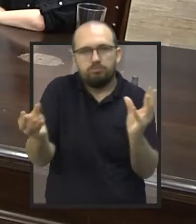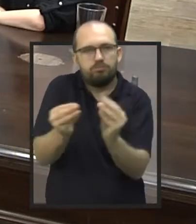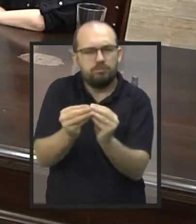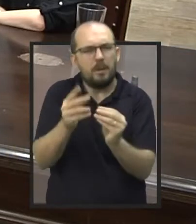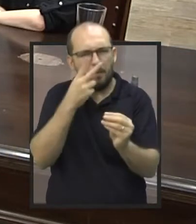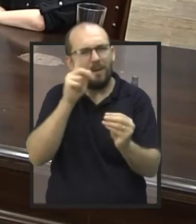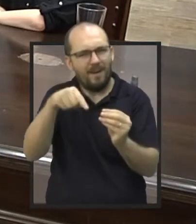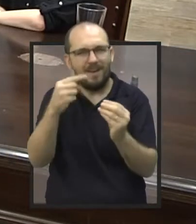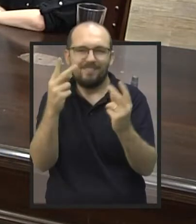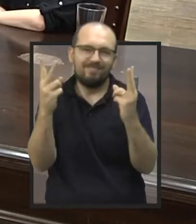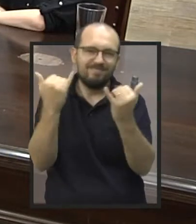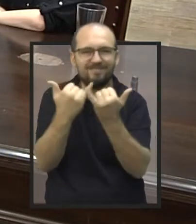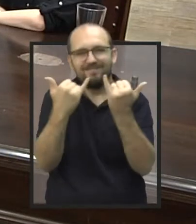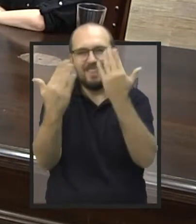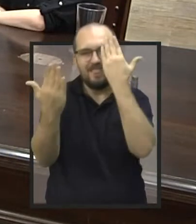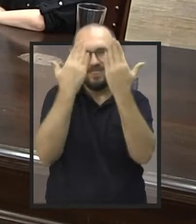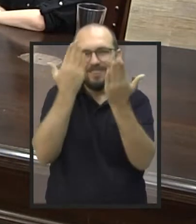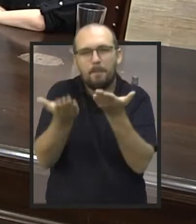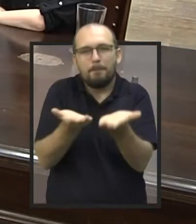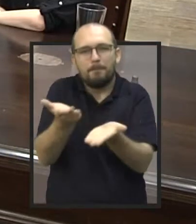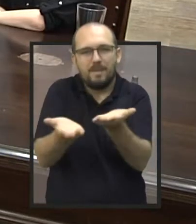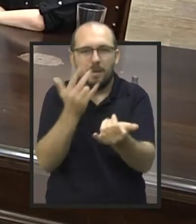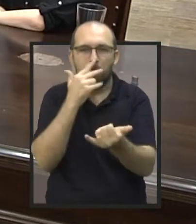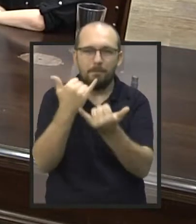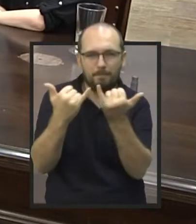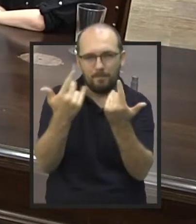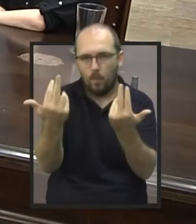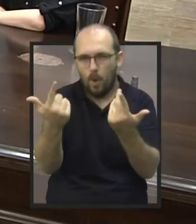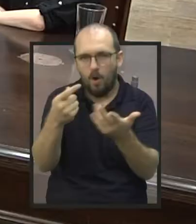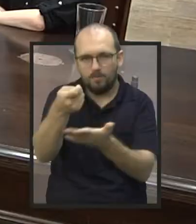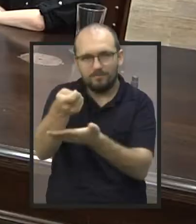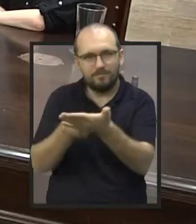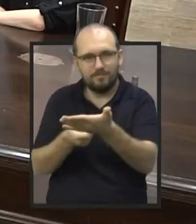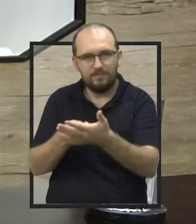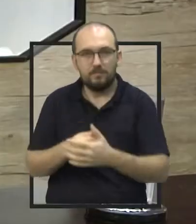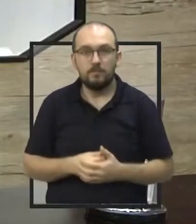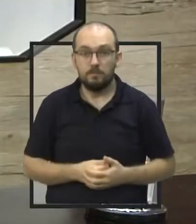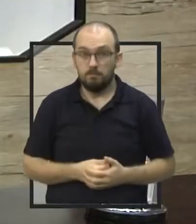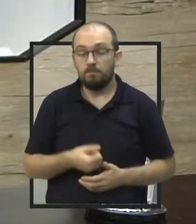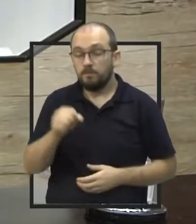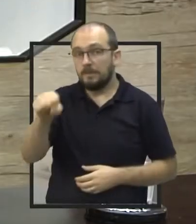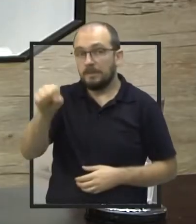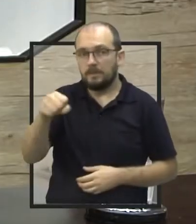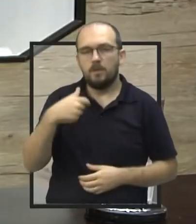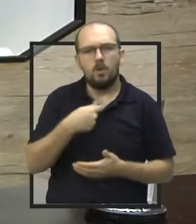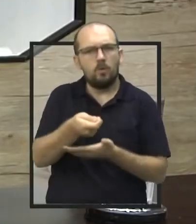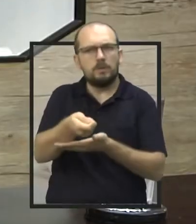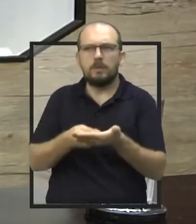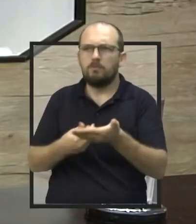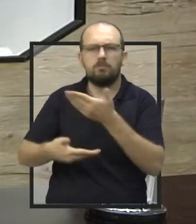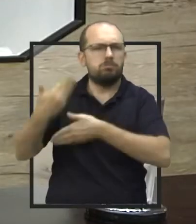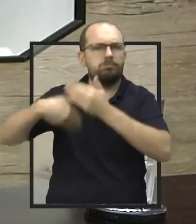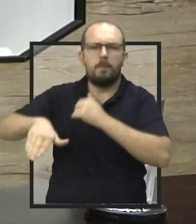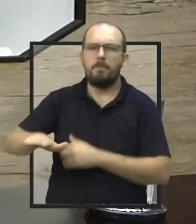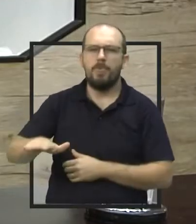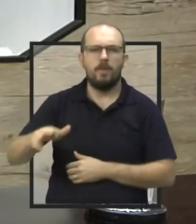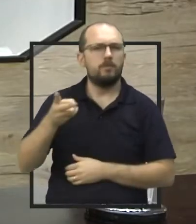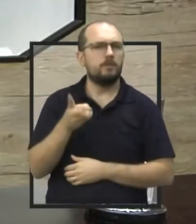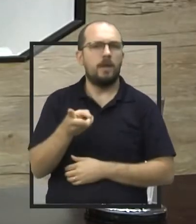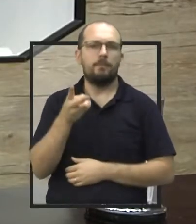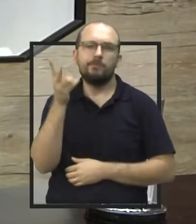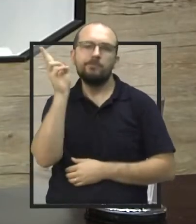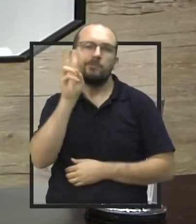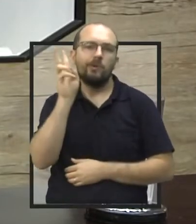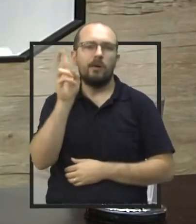textos. E foi super bacana, assim, foi crescendo no meio do projeto, acho que com 35 crônicas, eu já